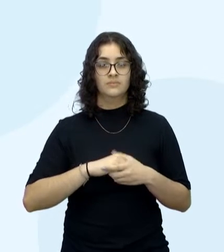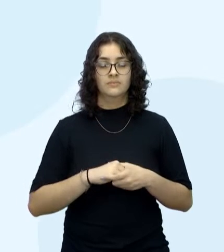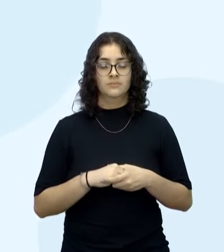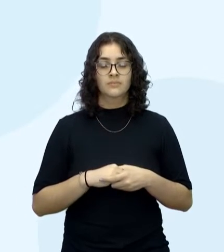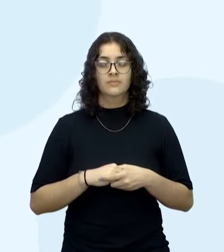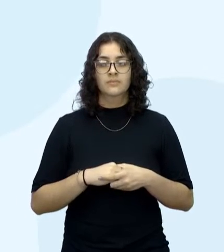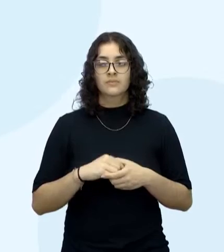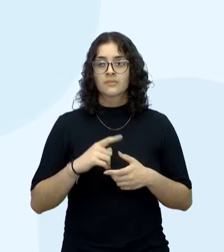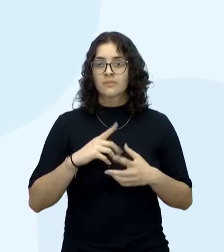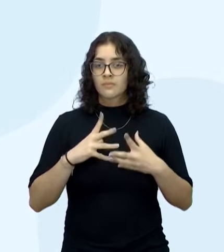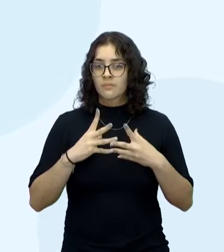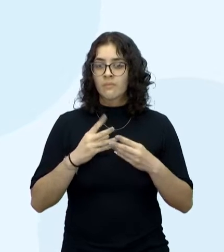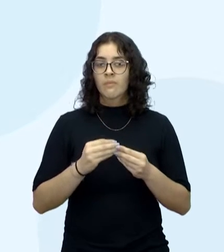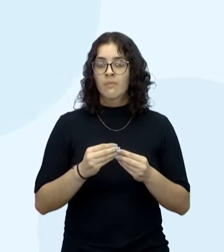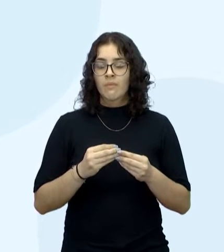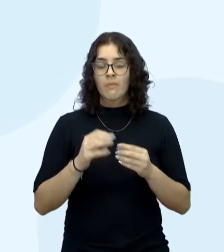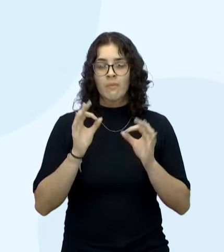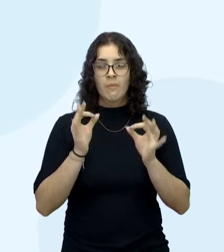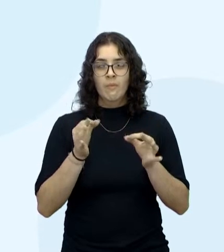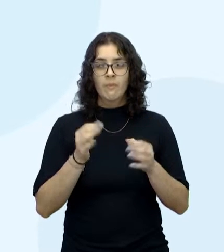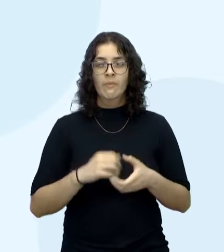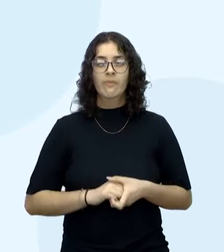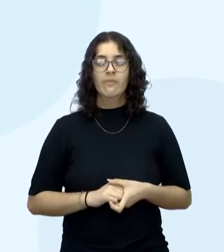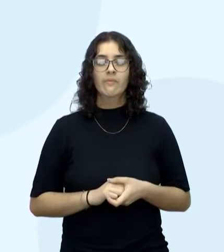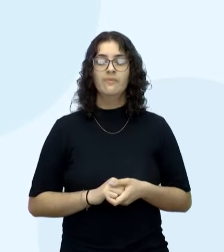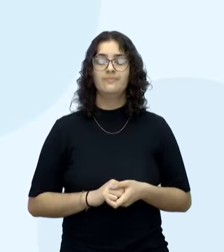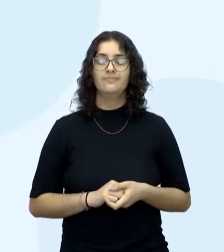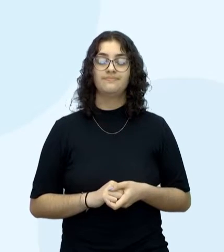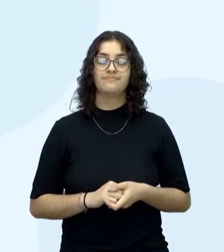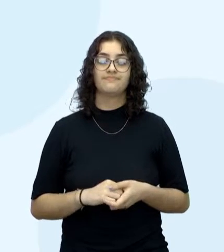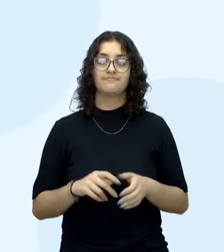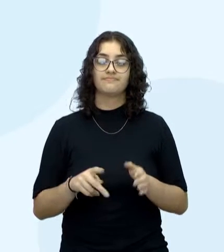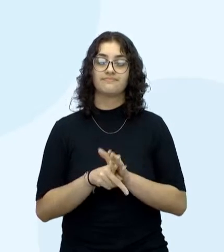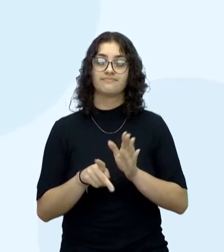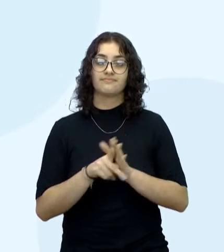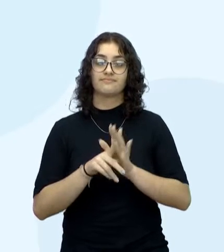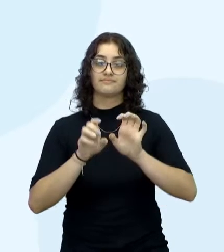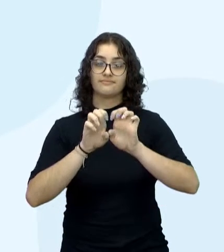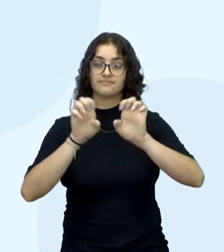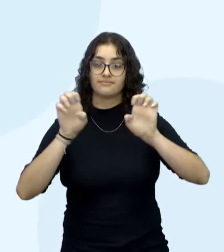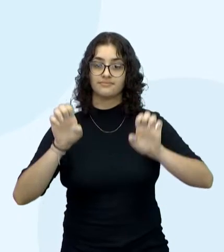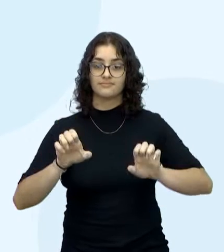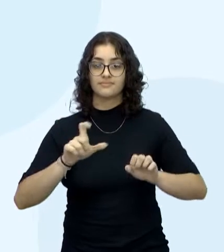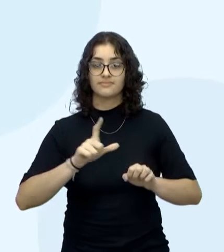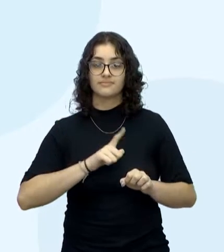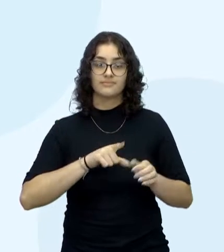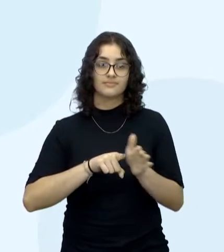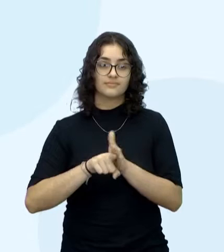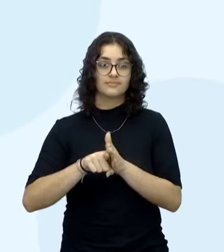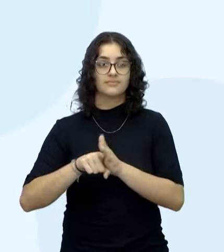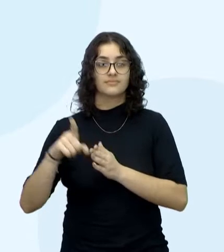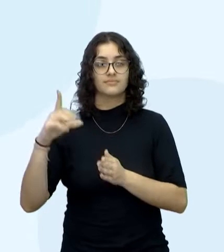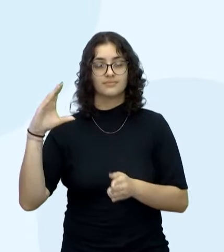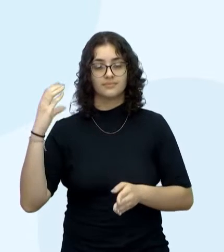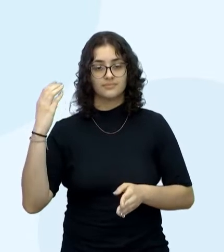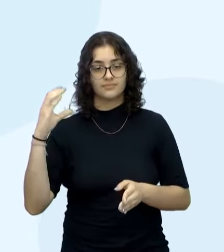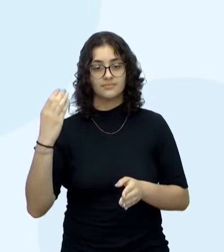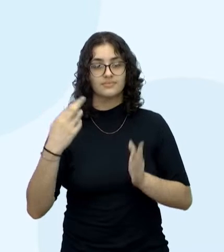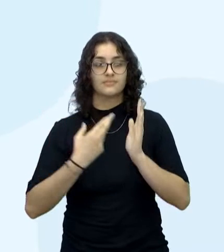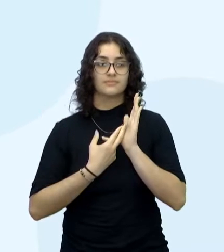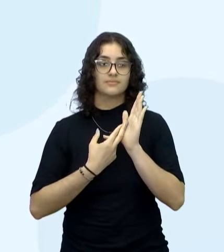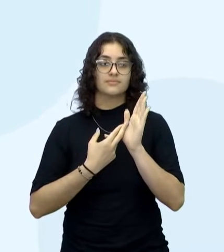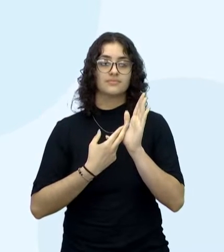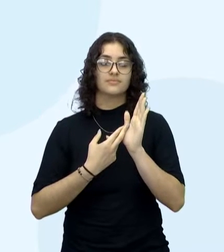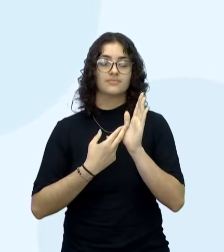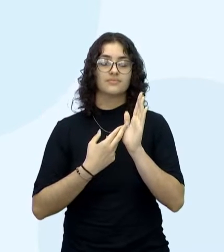tem tudo a ver, joia? Aí, nos eixos estruturantes estão a investigação científica,